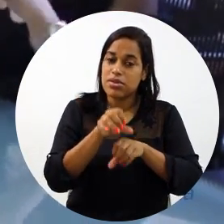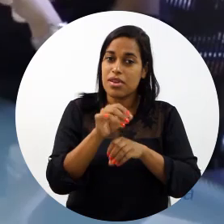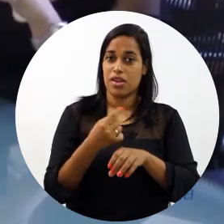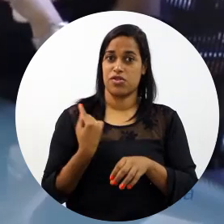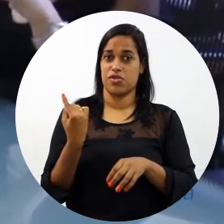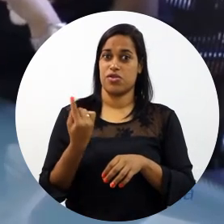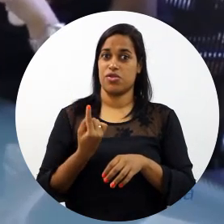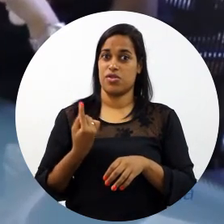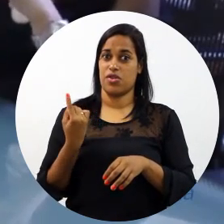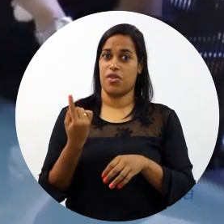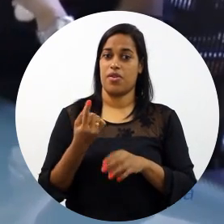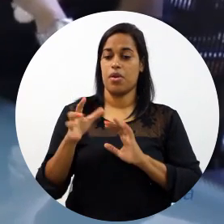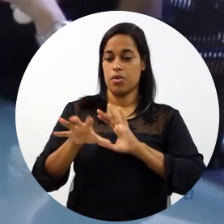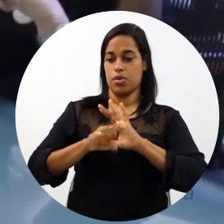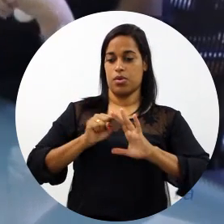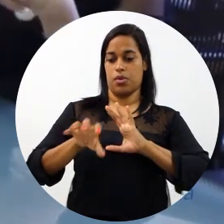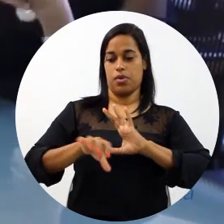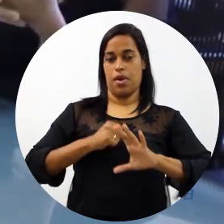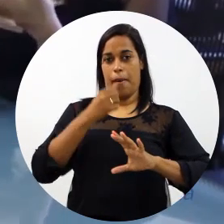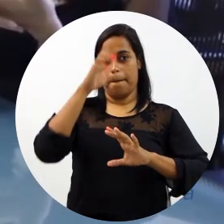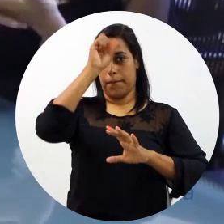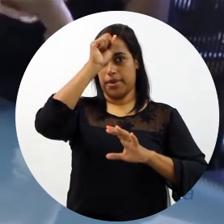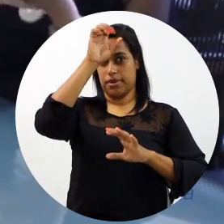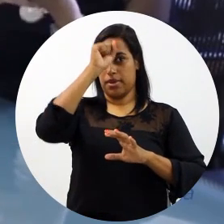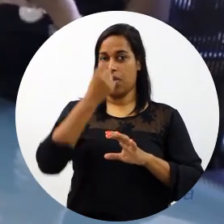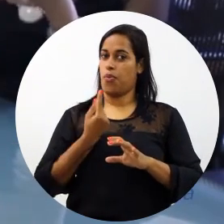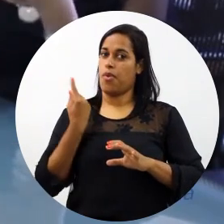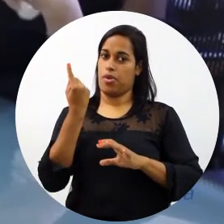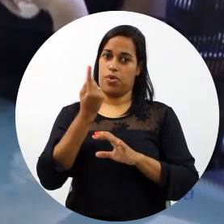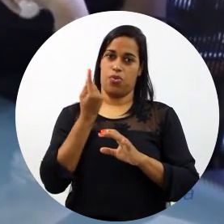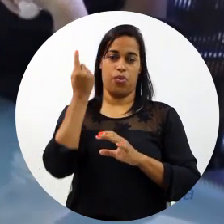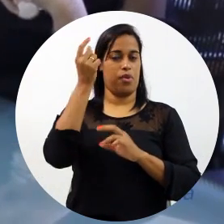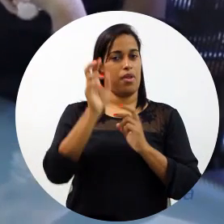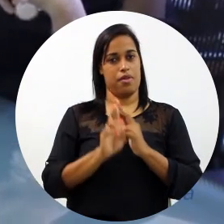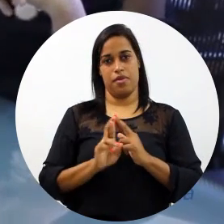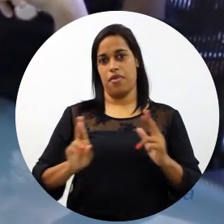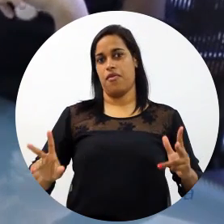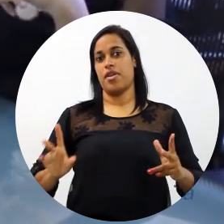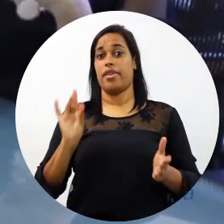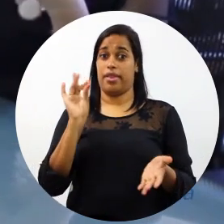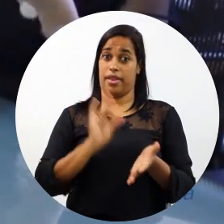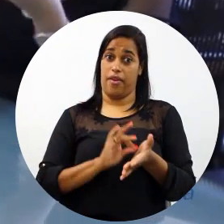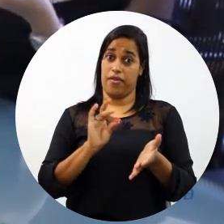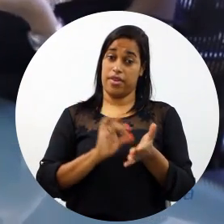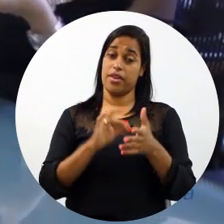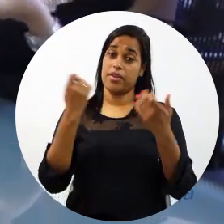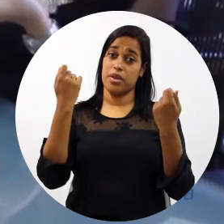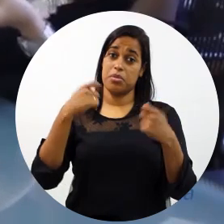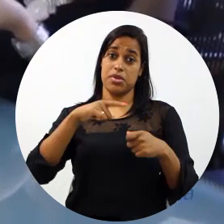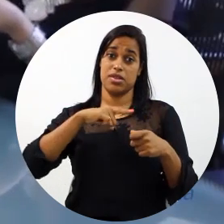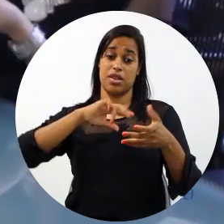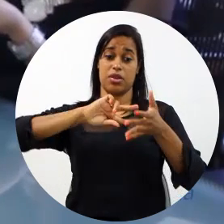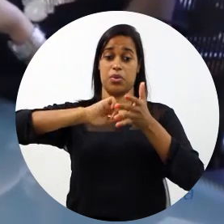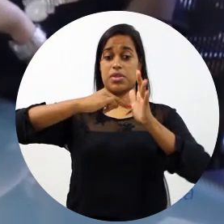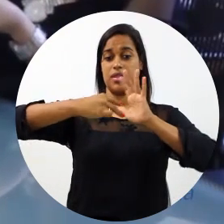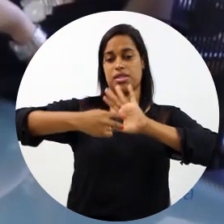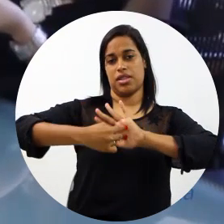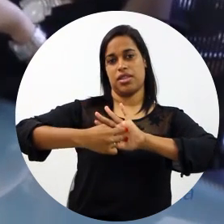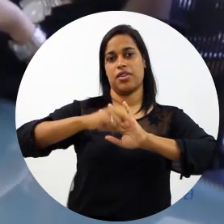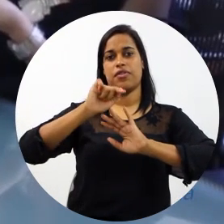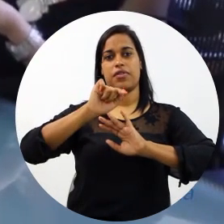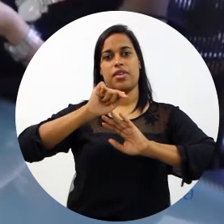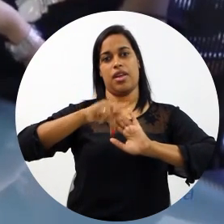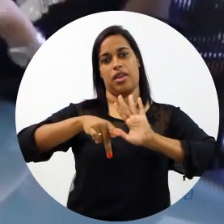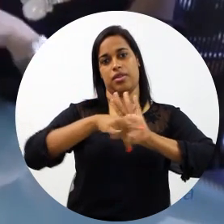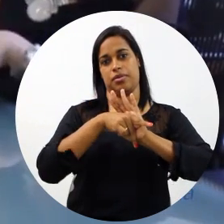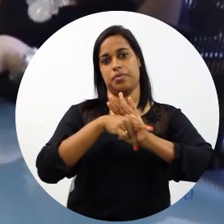esponjinha, né? Só vai absorvendo. Só vai absorvendo. O adulto, ele funciona diferente. O adulto, na verdade, precisa ter um significado para ele,